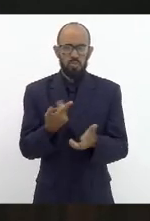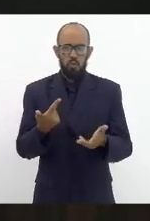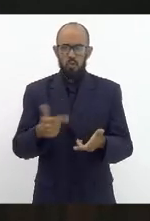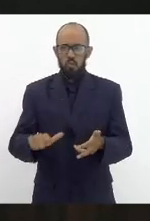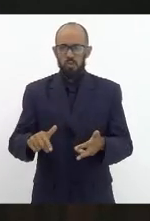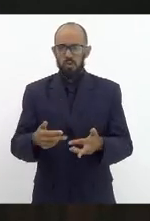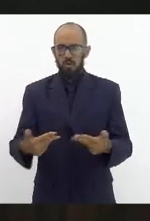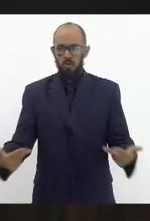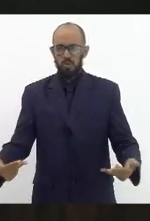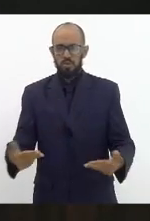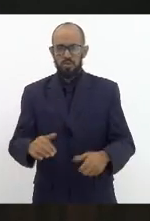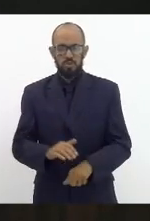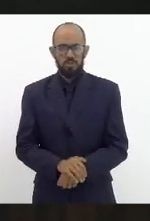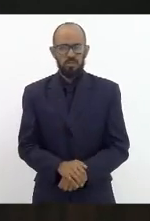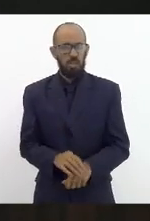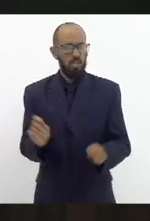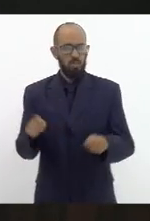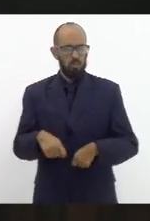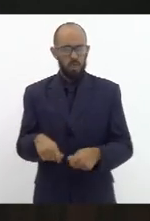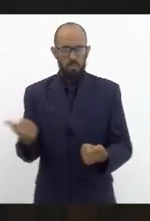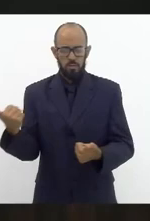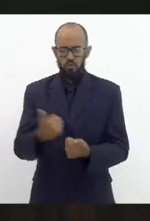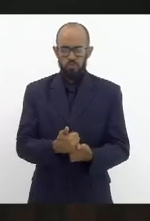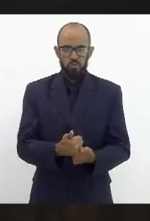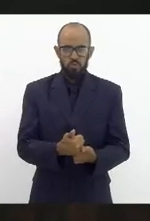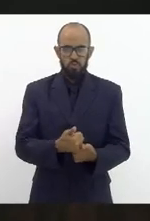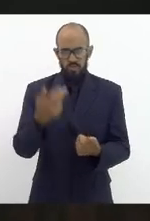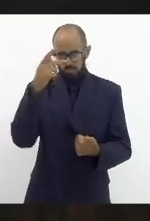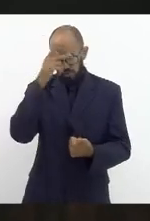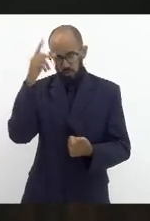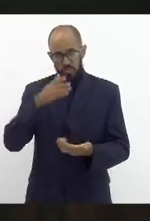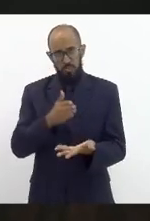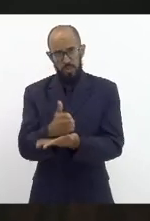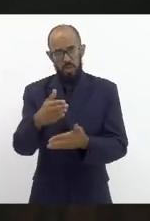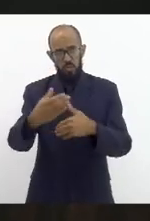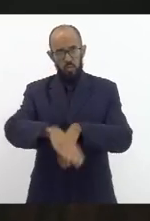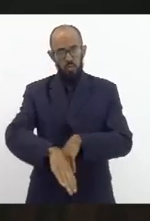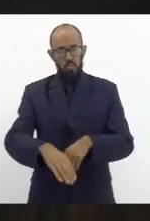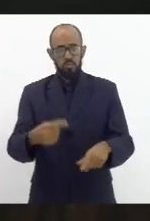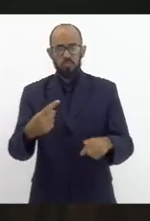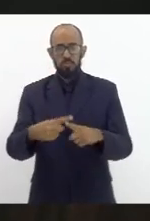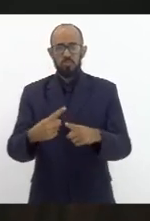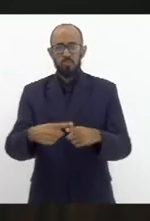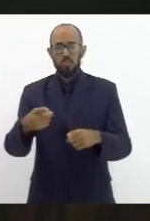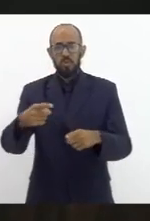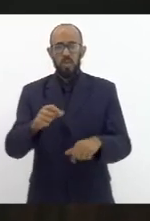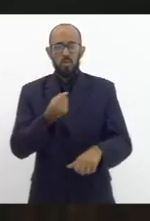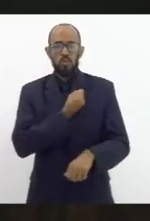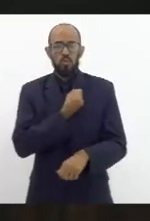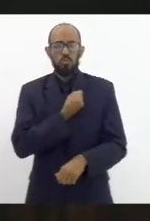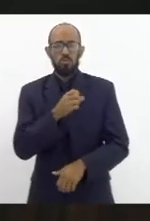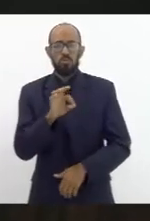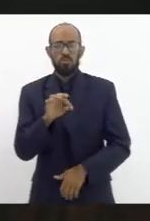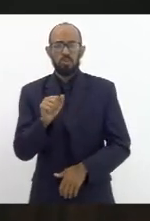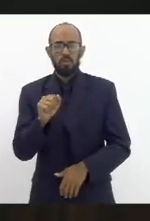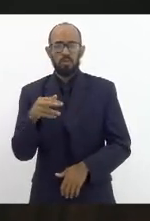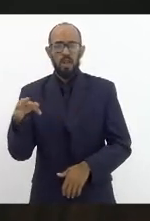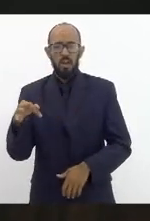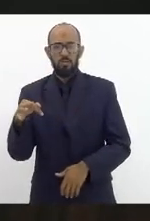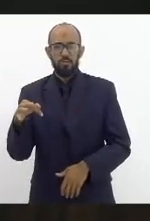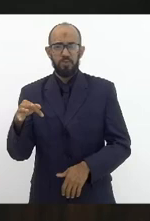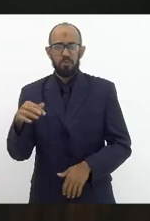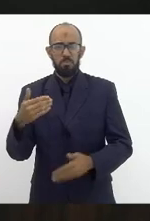como recolocar essas pessoas que fizeram esse concurso, passaram, mas não se enquadraram no número do TAF. Então,